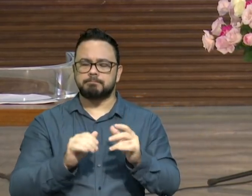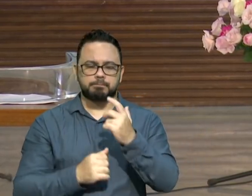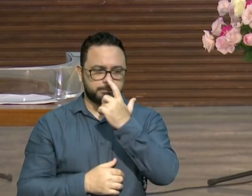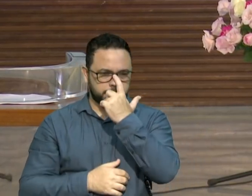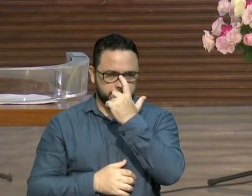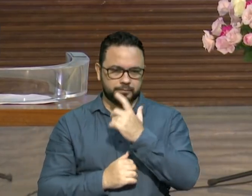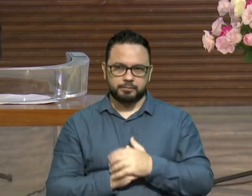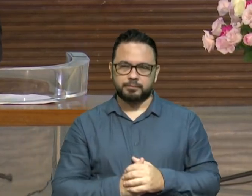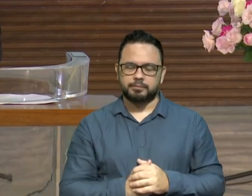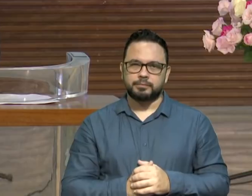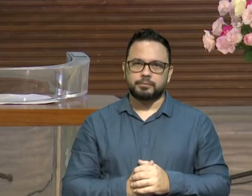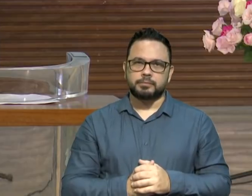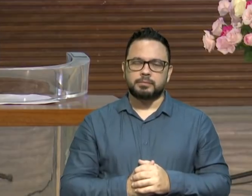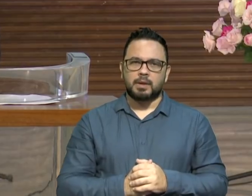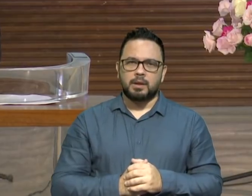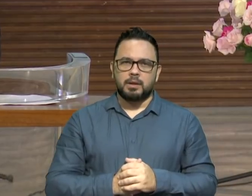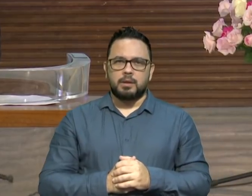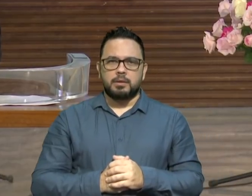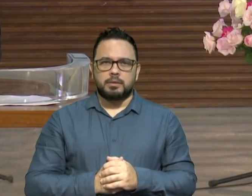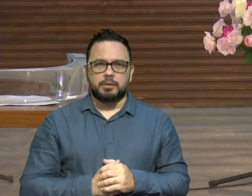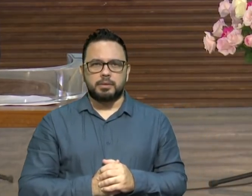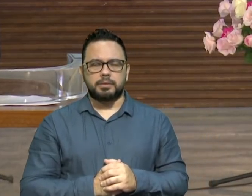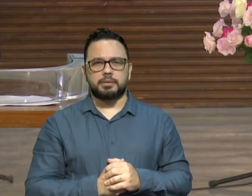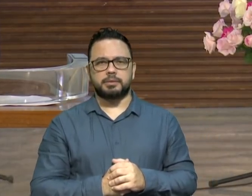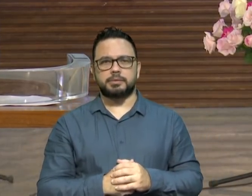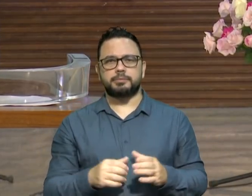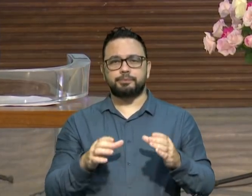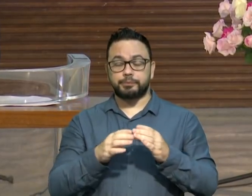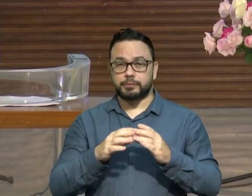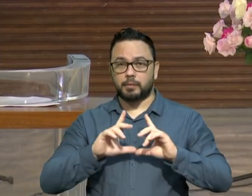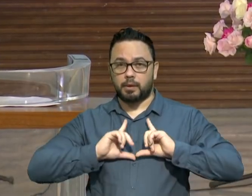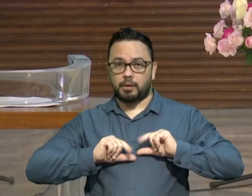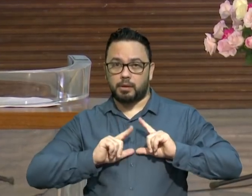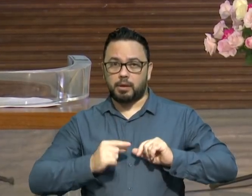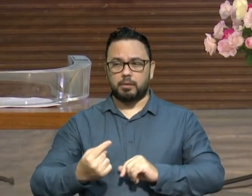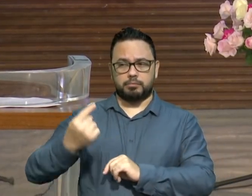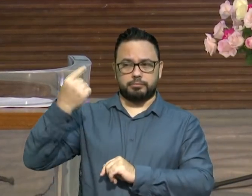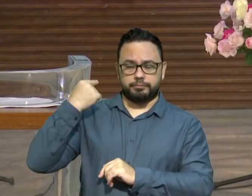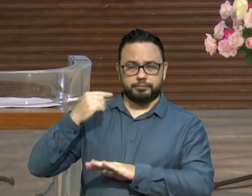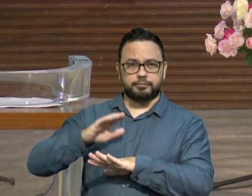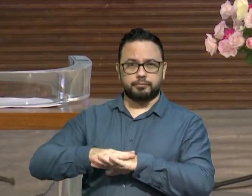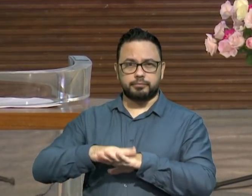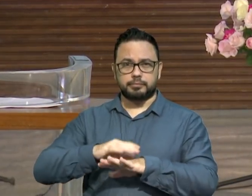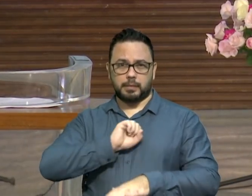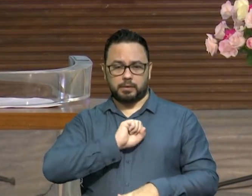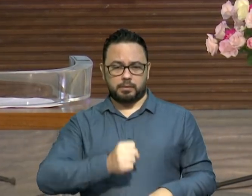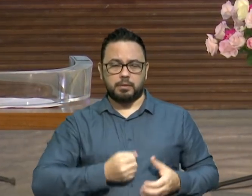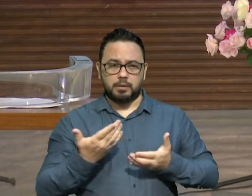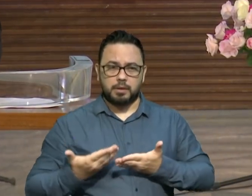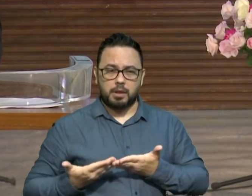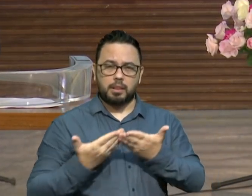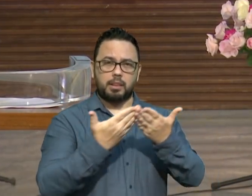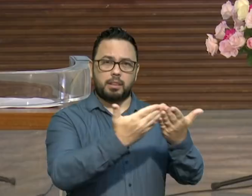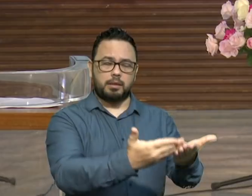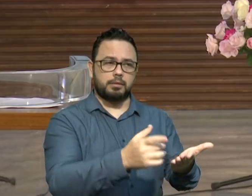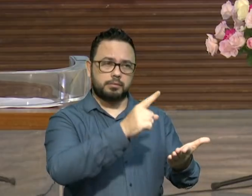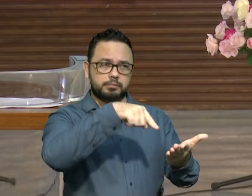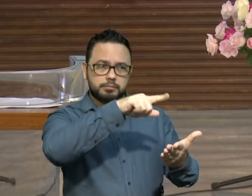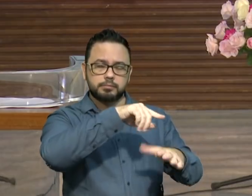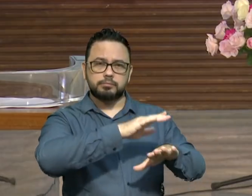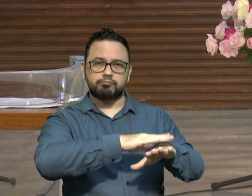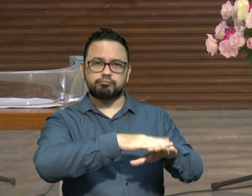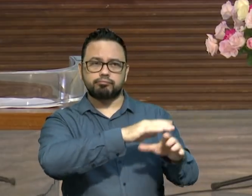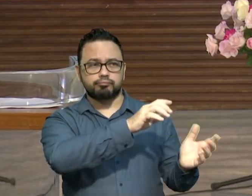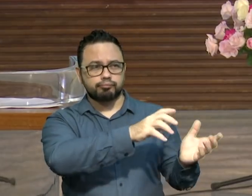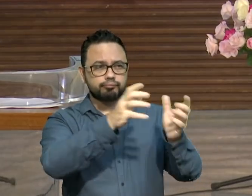e os antigos israelitas deviam apresentar um molho das Primícias da colheita de cevada ao sacerdote que movia diante do senhor